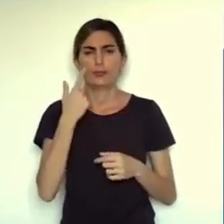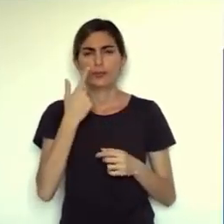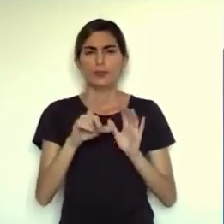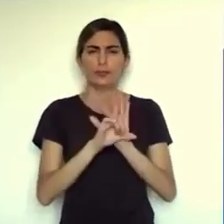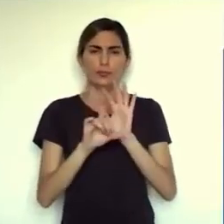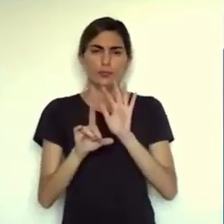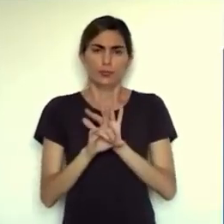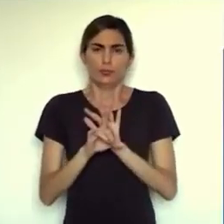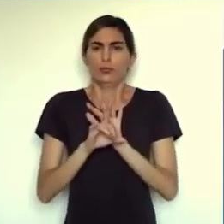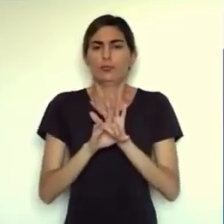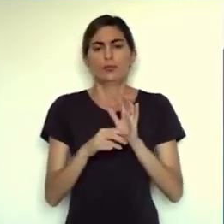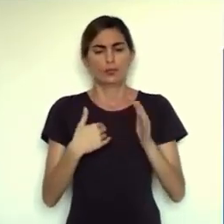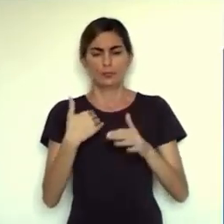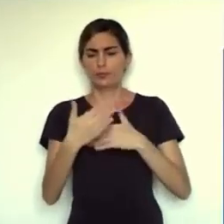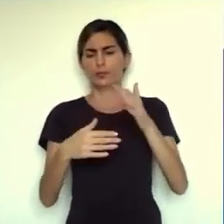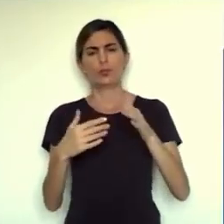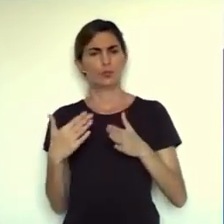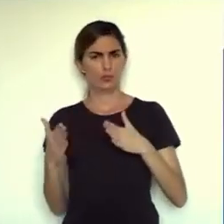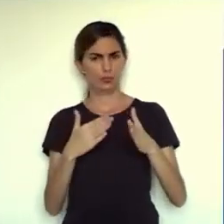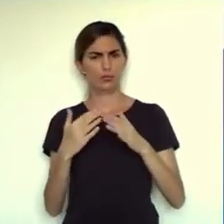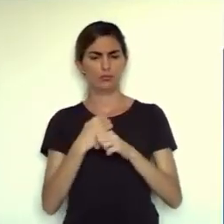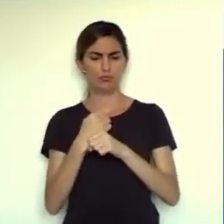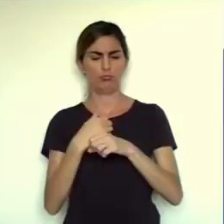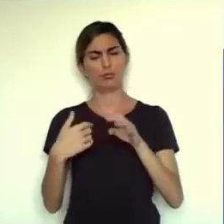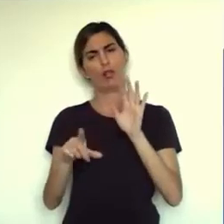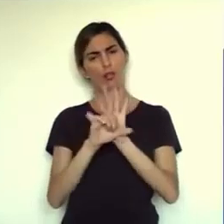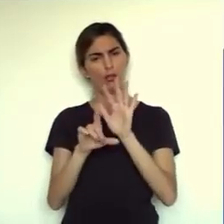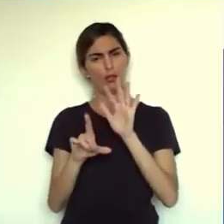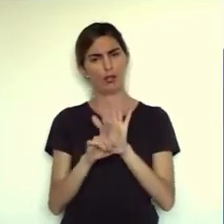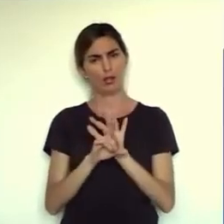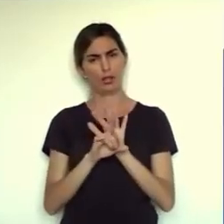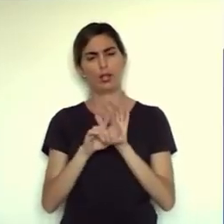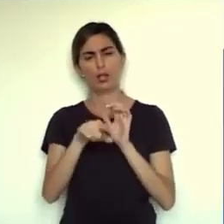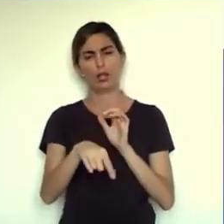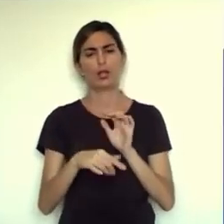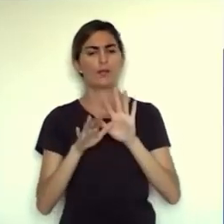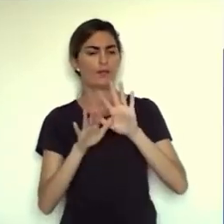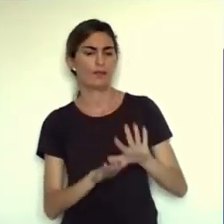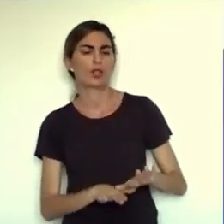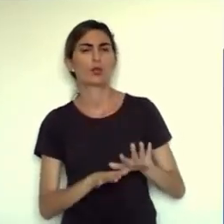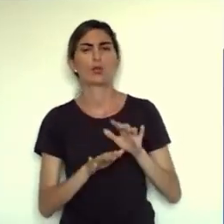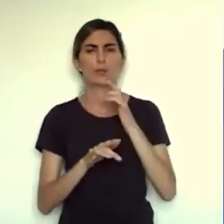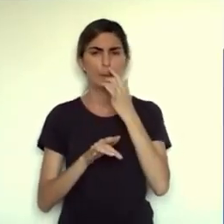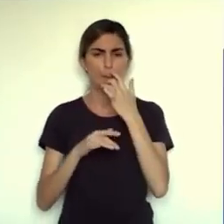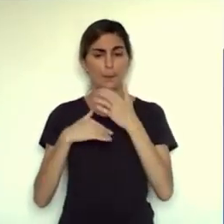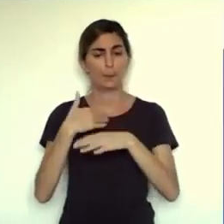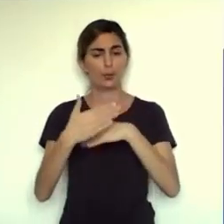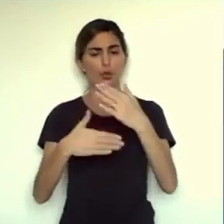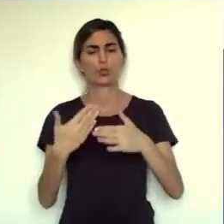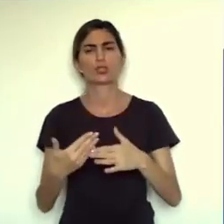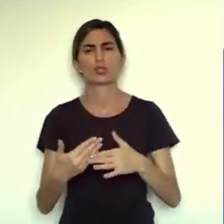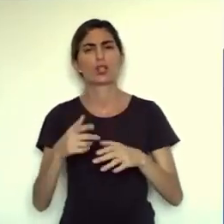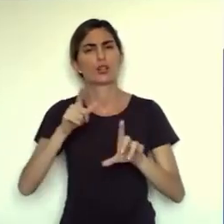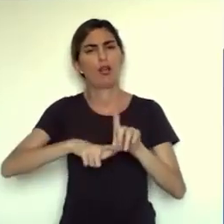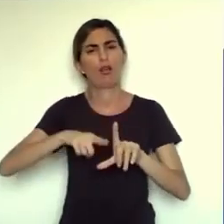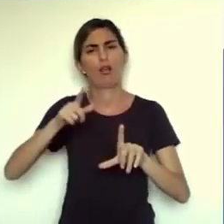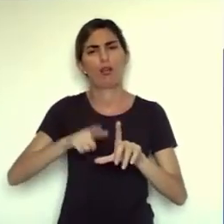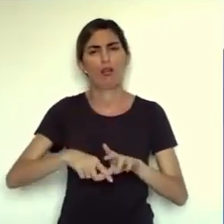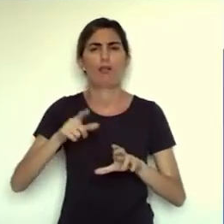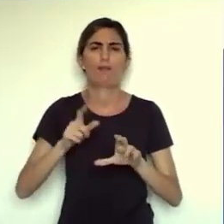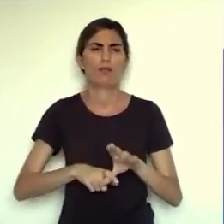ponto de vista da legislação. Durante muito tempo, né, essa legislação ela ficou aquém desse processo, ela